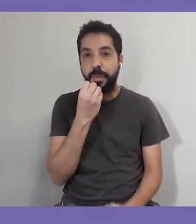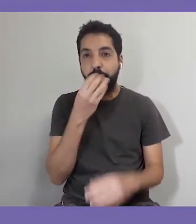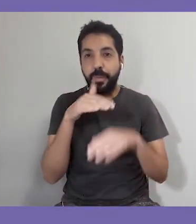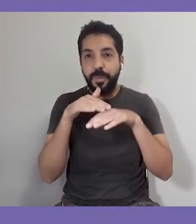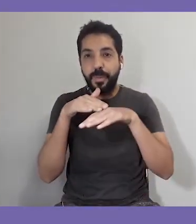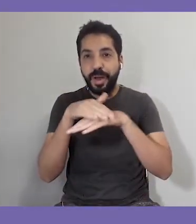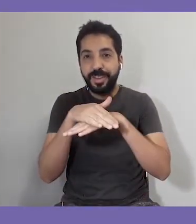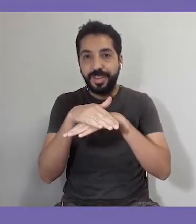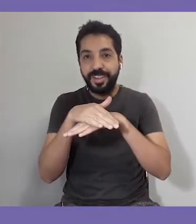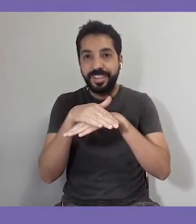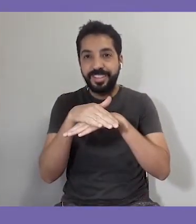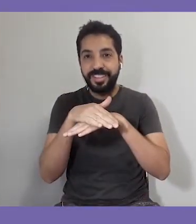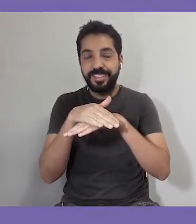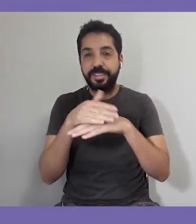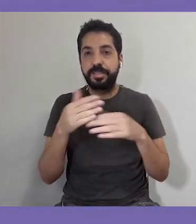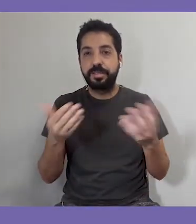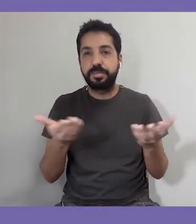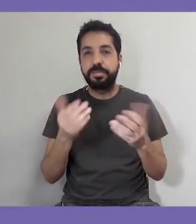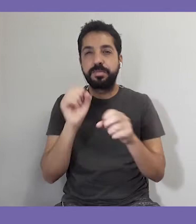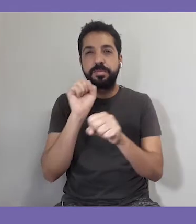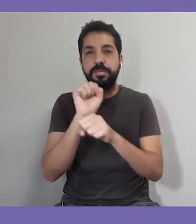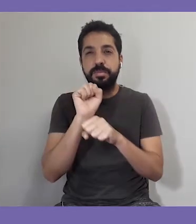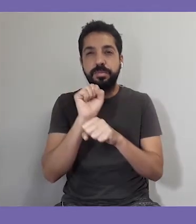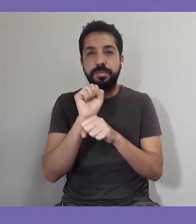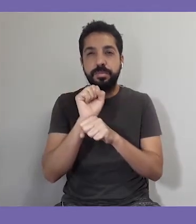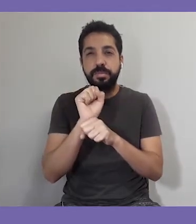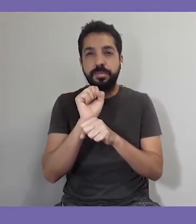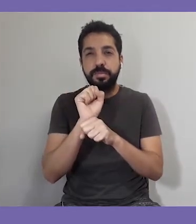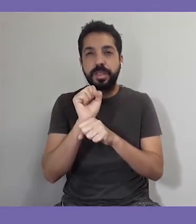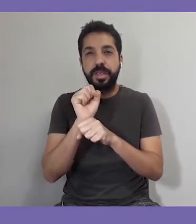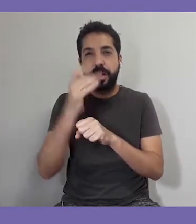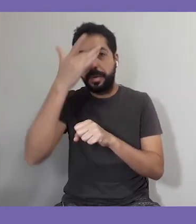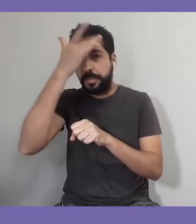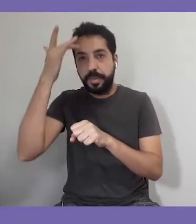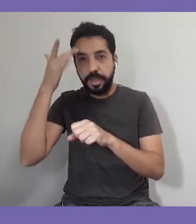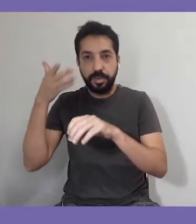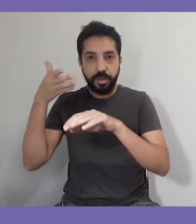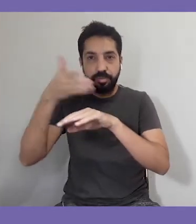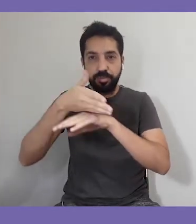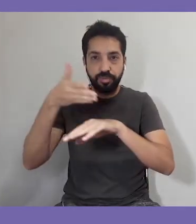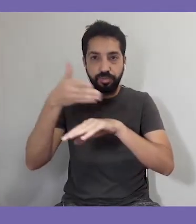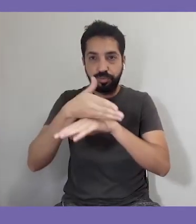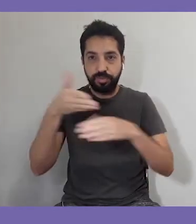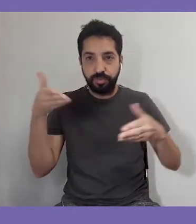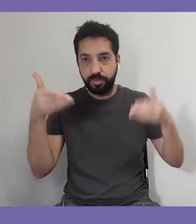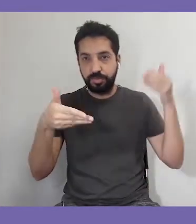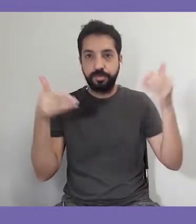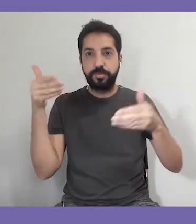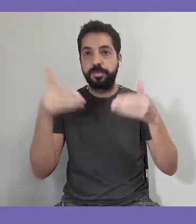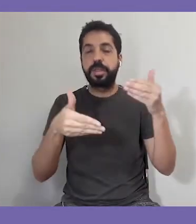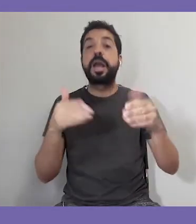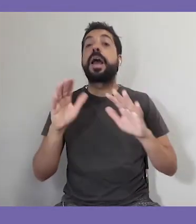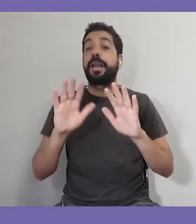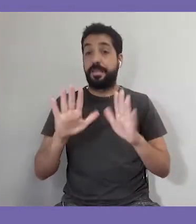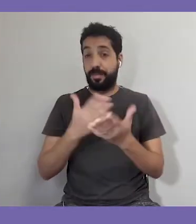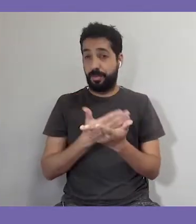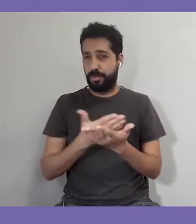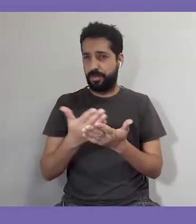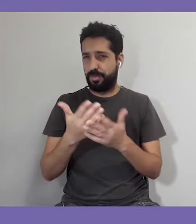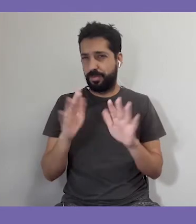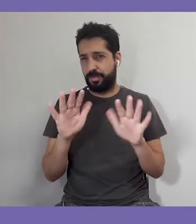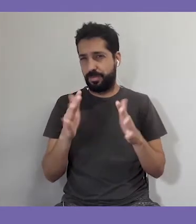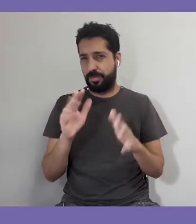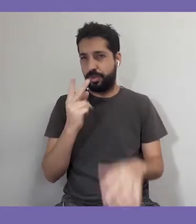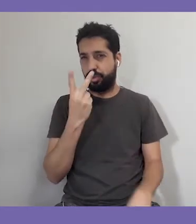pessoal, boa noite. A gente vai dar uns minutinhos aí para as pessoas irem chegando e logo logo a